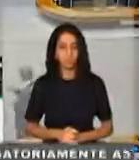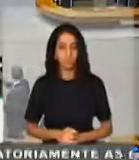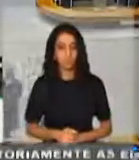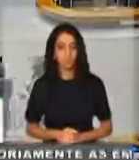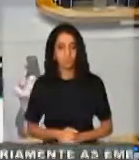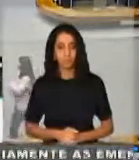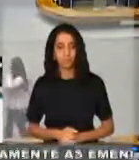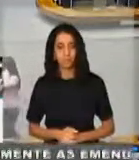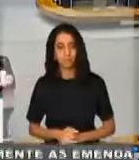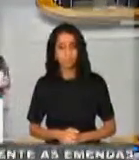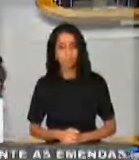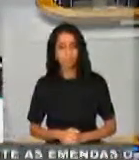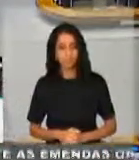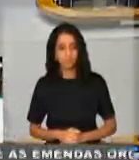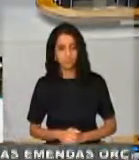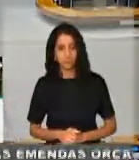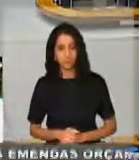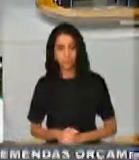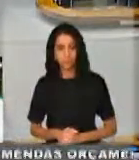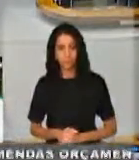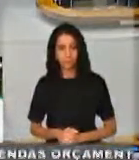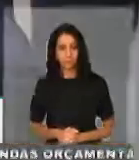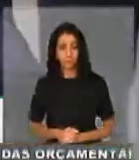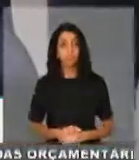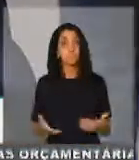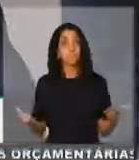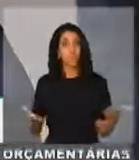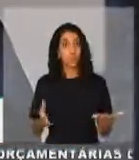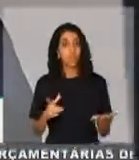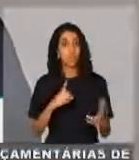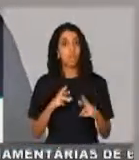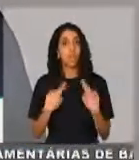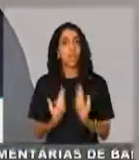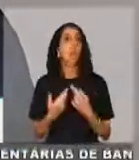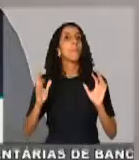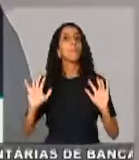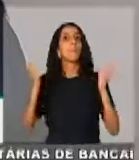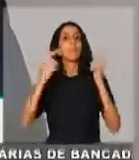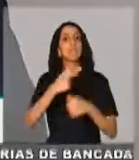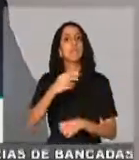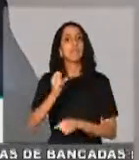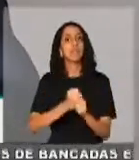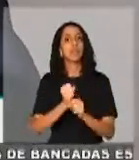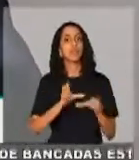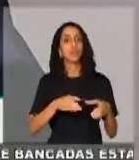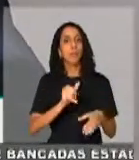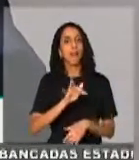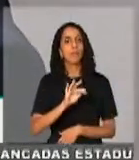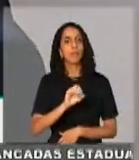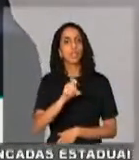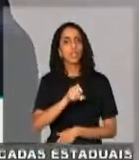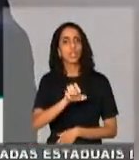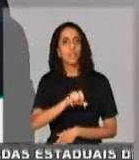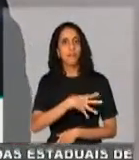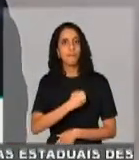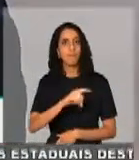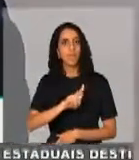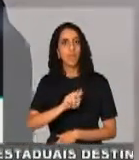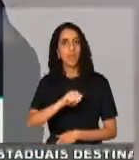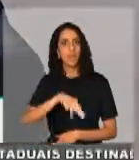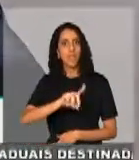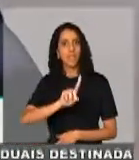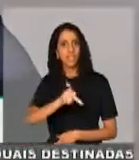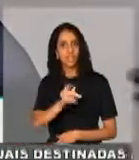Senhores deputados, primeiro registrar que hoje essa casa abriu suas portas para comemorar os 70 anos do Bloco Filho de Gandhi.